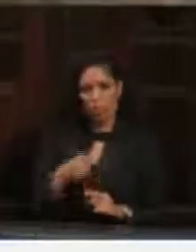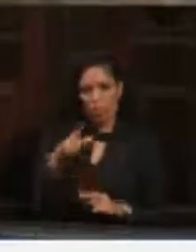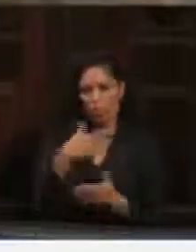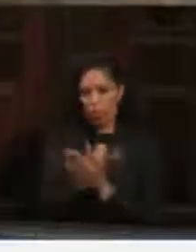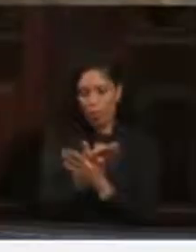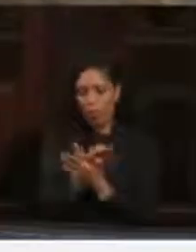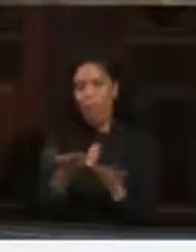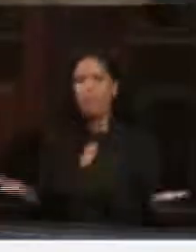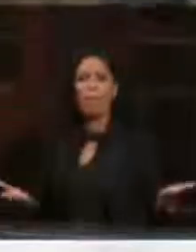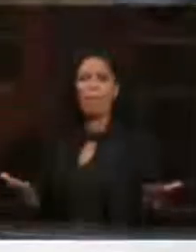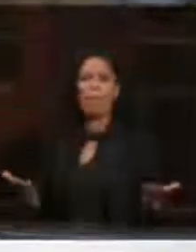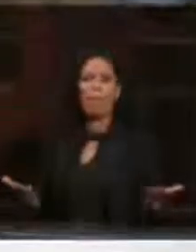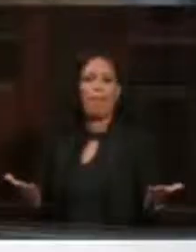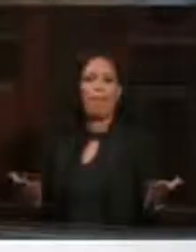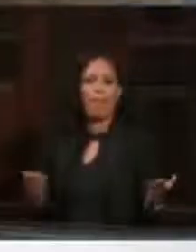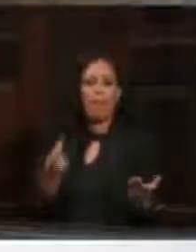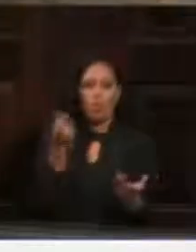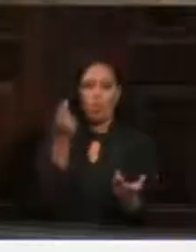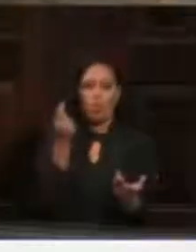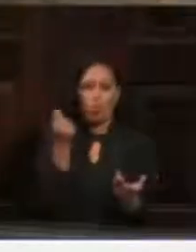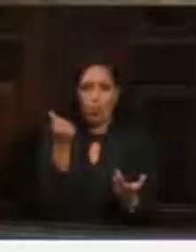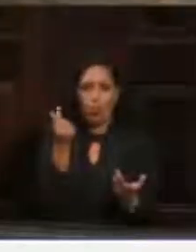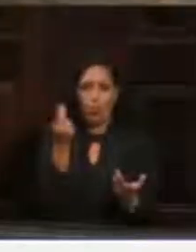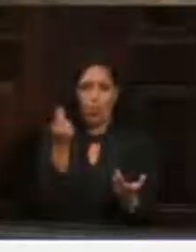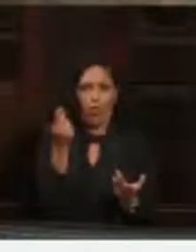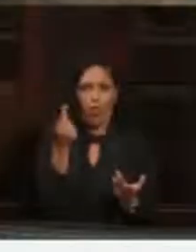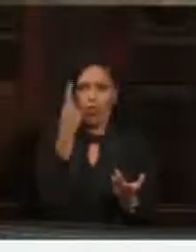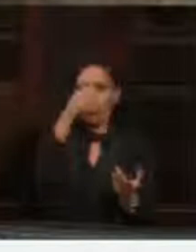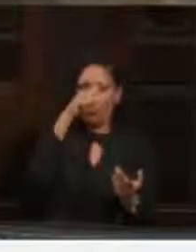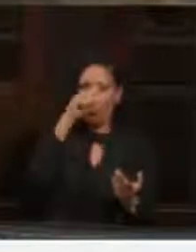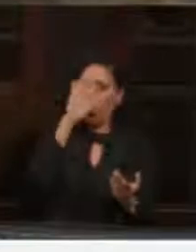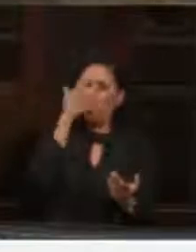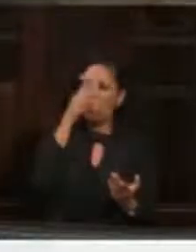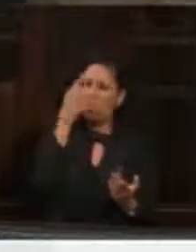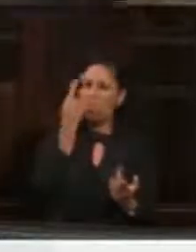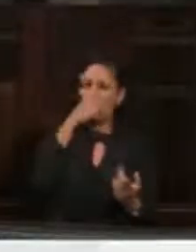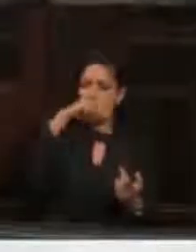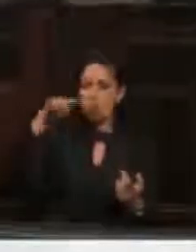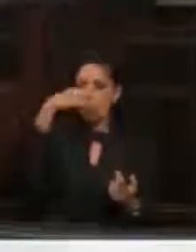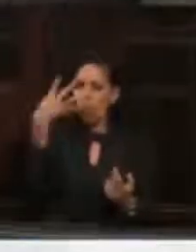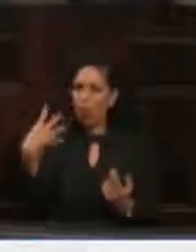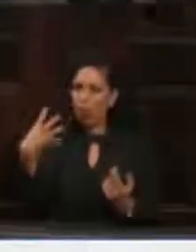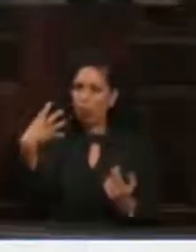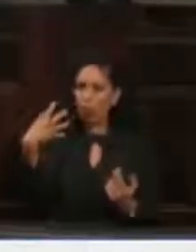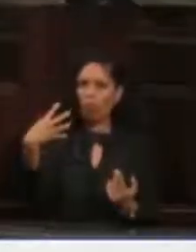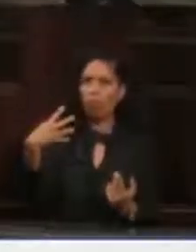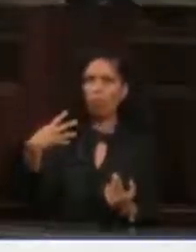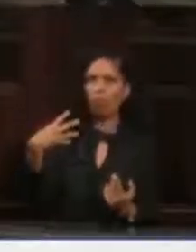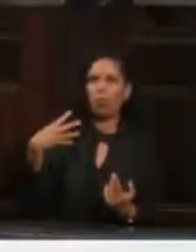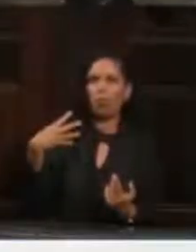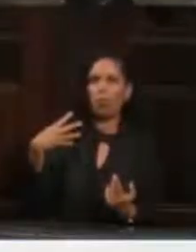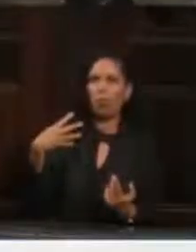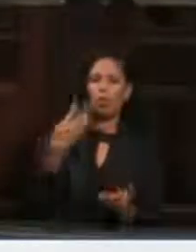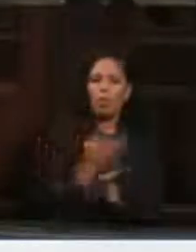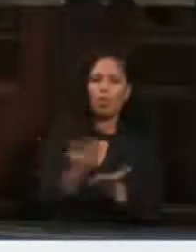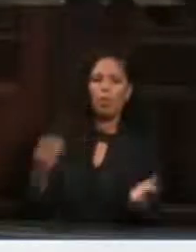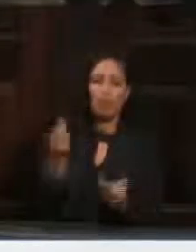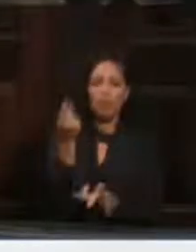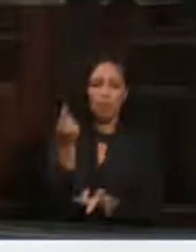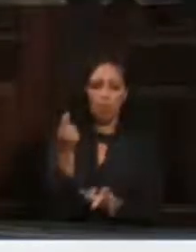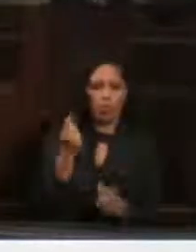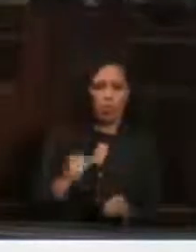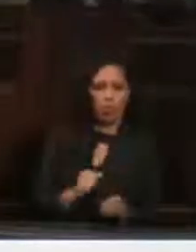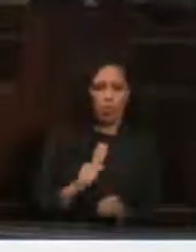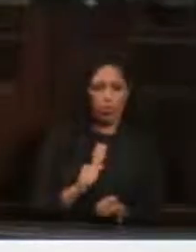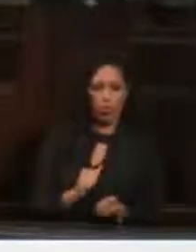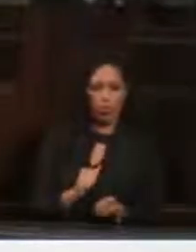tem para trabalhar na UPP, quase R$1.000 no seu salário, e hoje ninguém está aqui para perder dinheiro. Situação está difícil para todo mundo, você